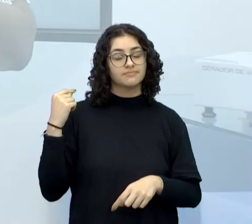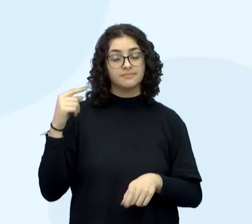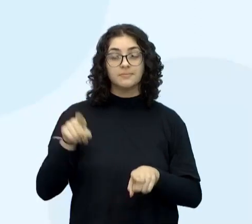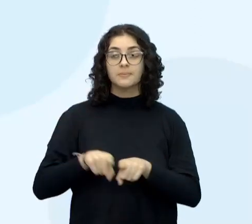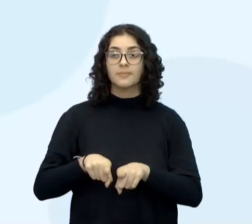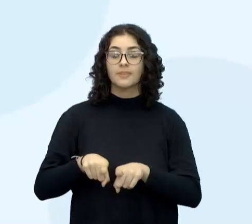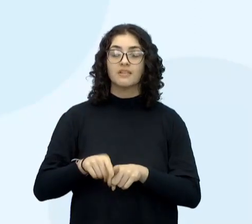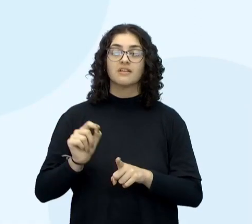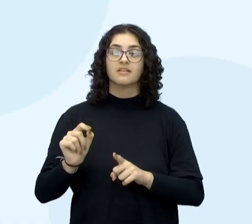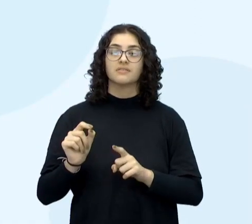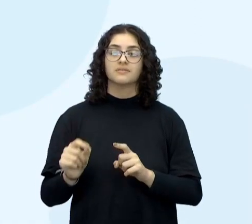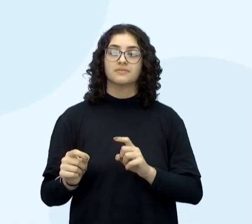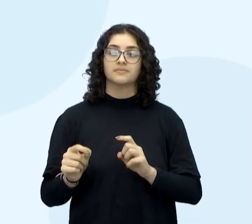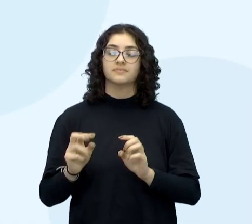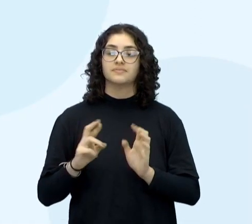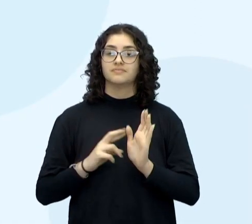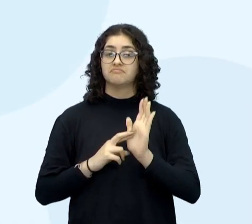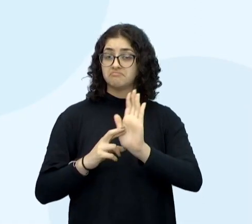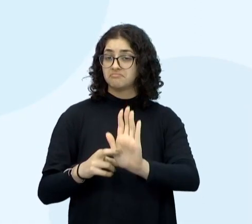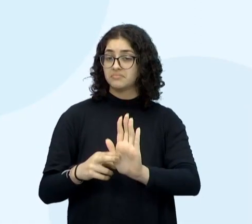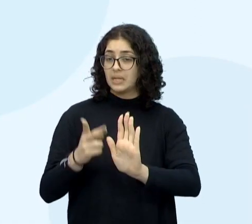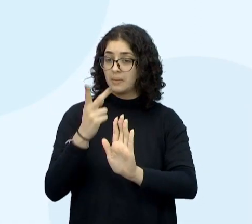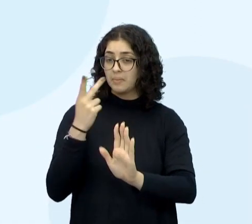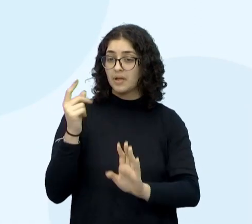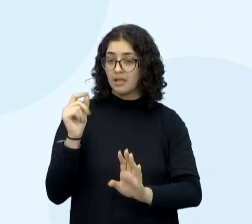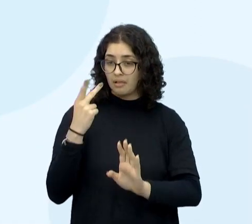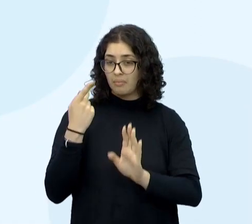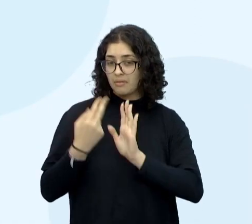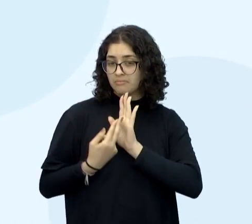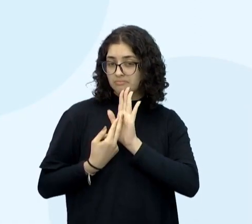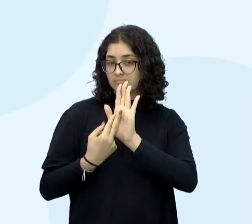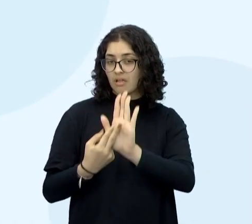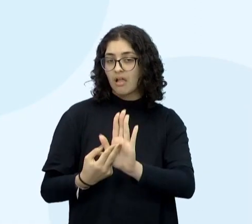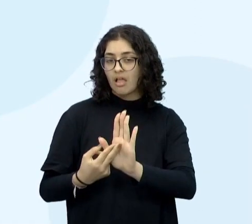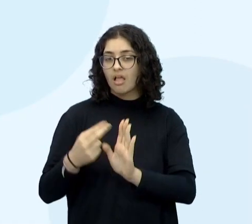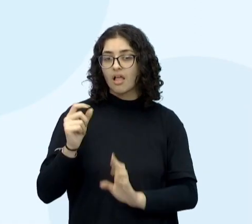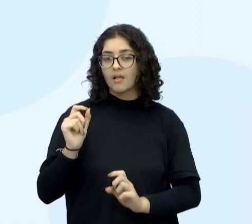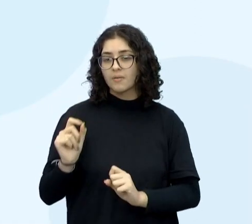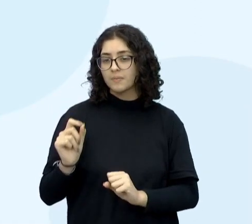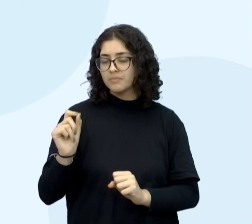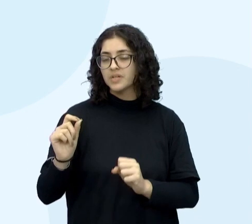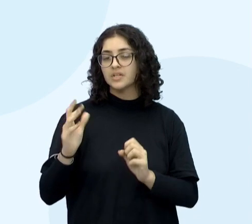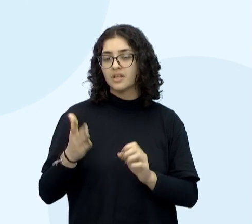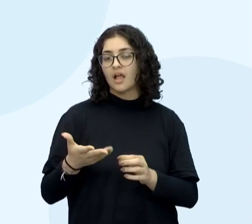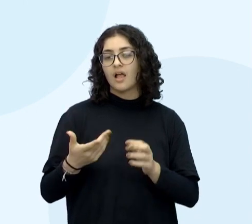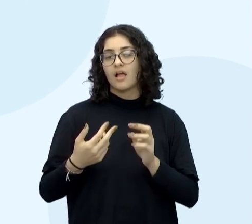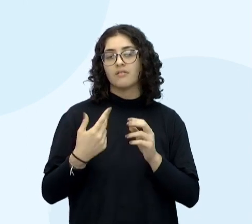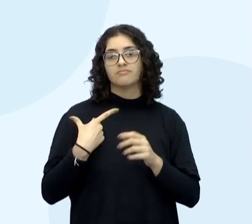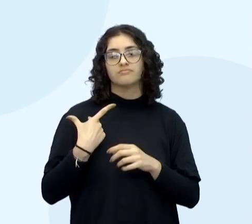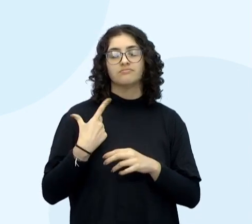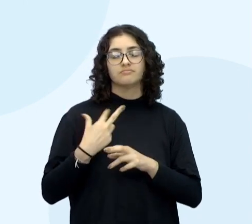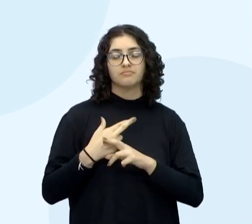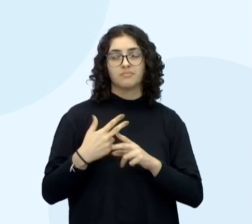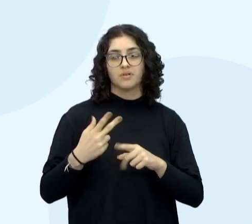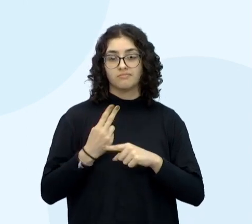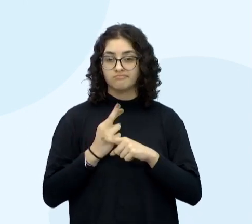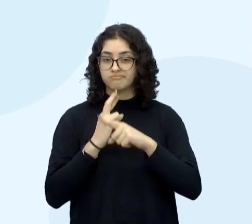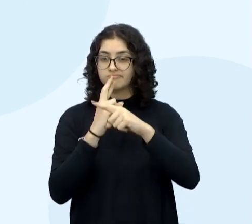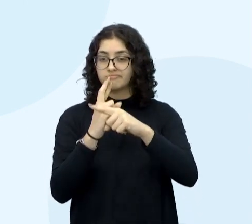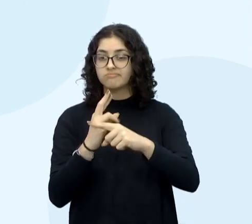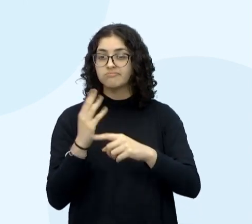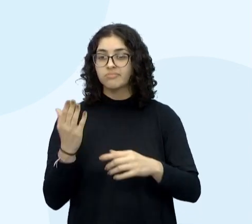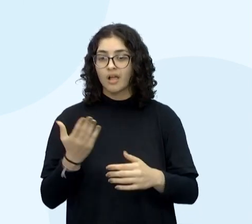o que é representatividade? Principalmente a questão de representatividade, falamos bastante nas aulas e hoje